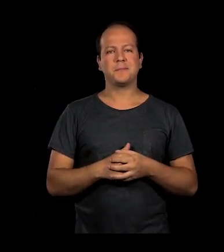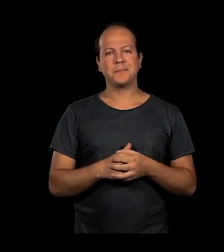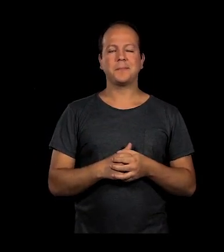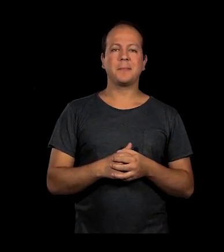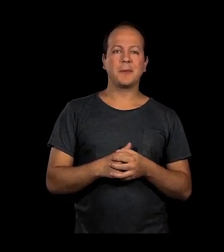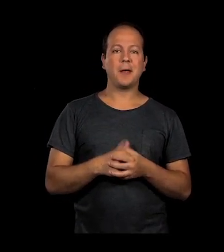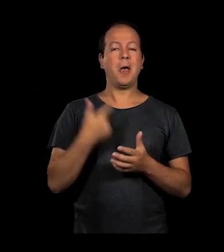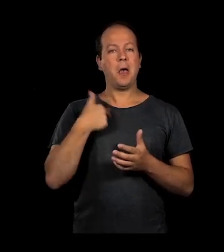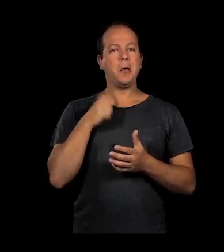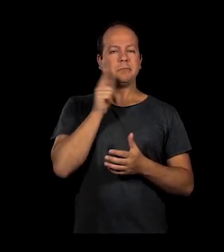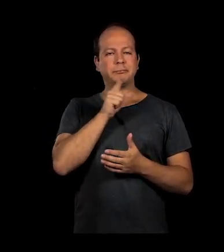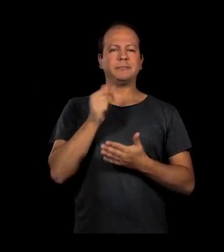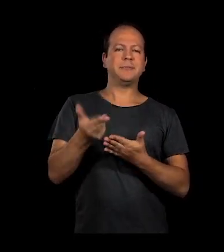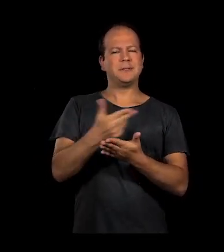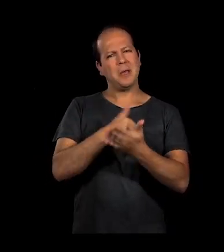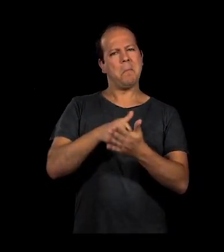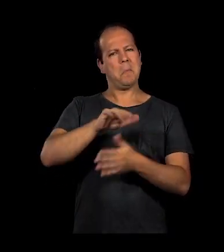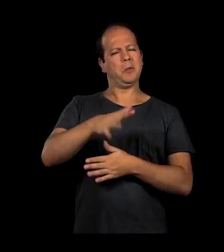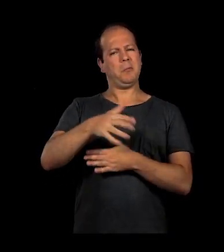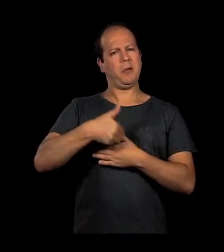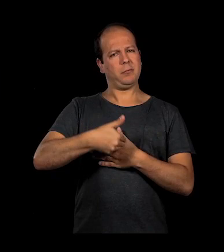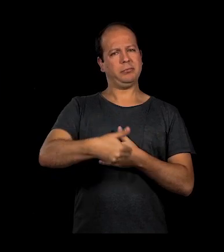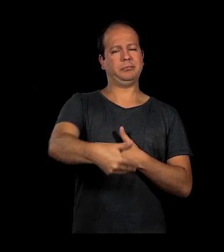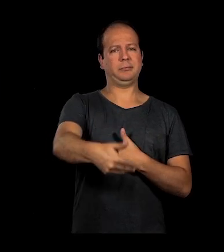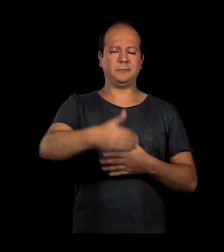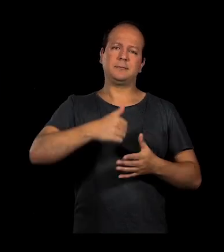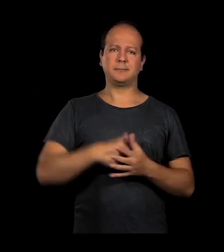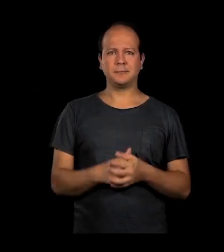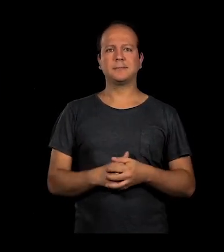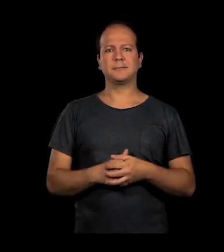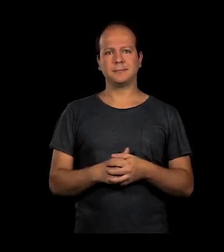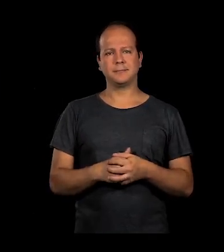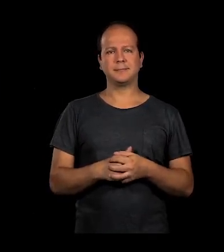eu segui desenhada foi mais ou menos isso é o